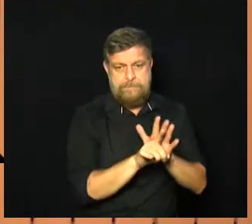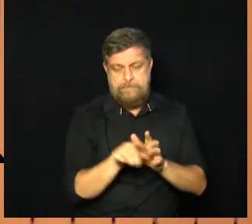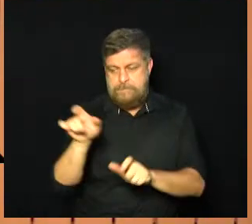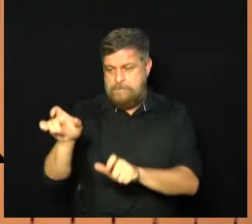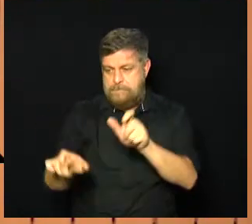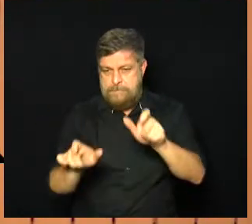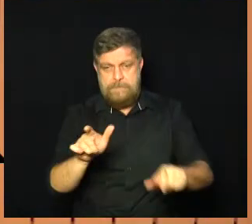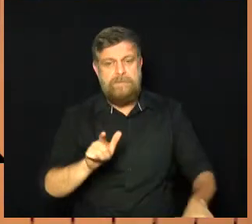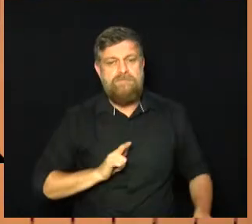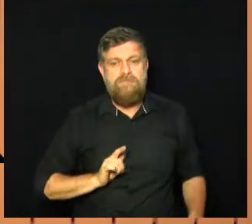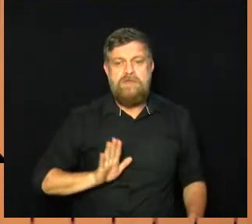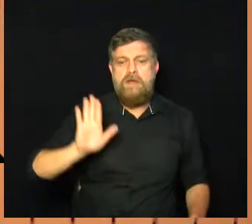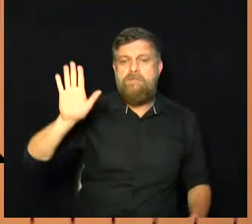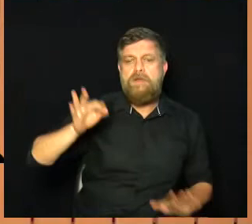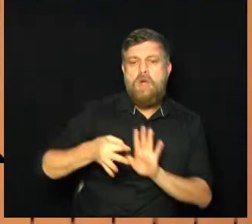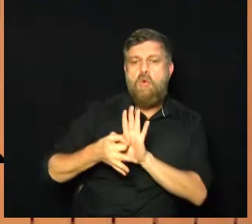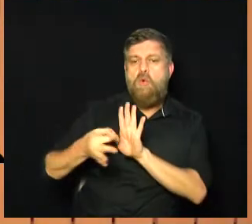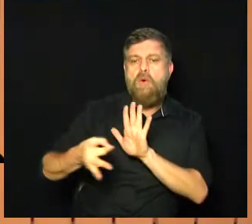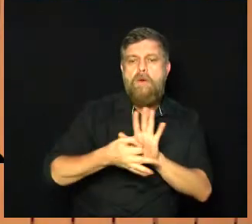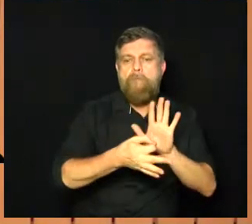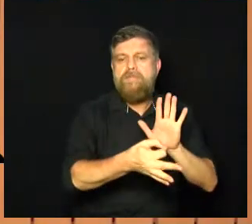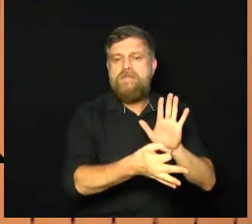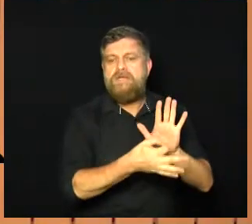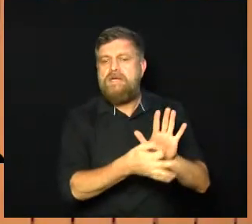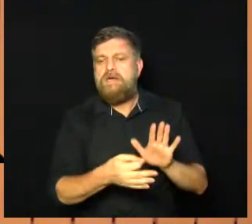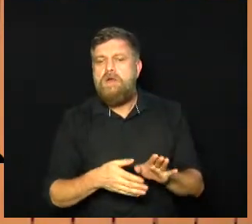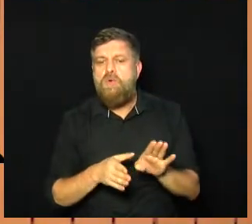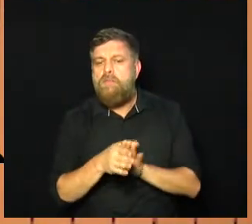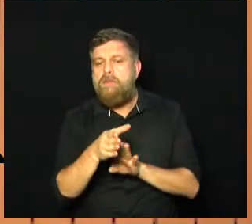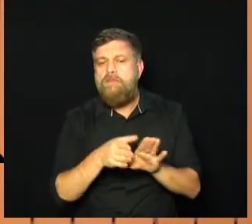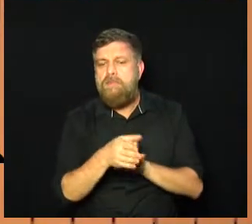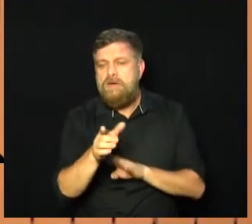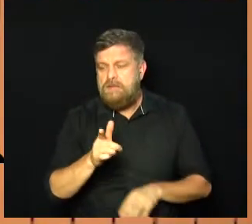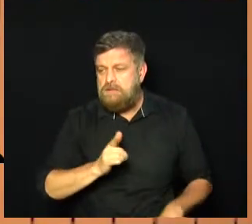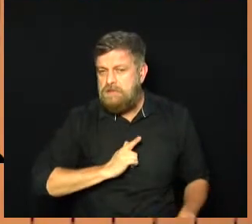se tem alguma sugestão, algum encaminhamento.